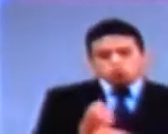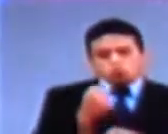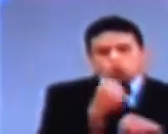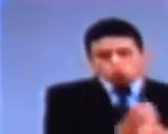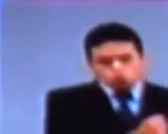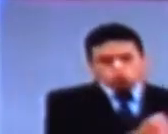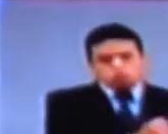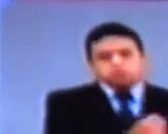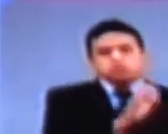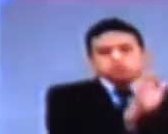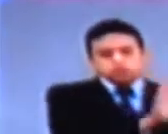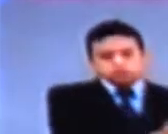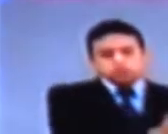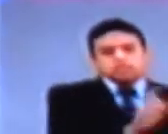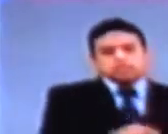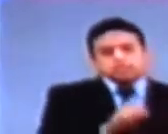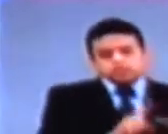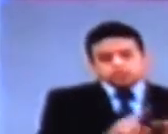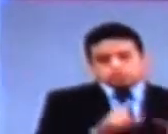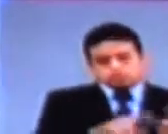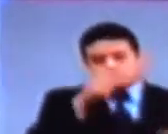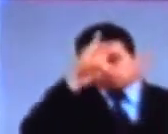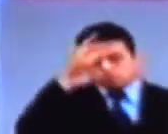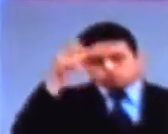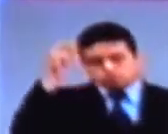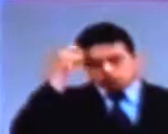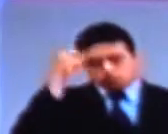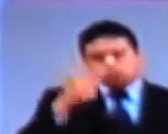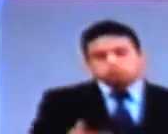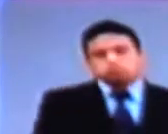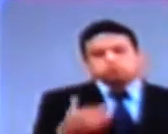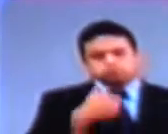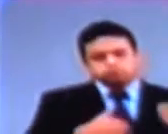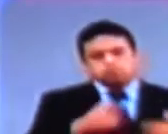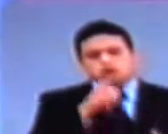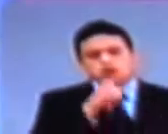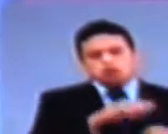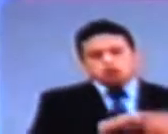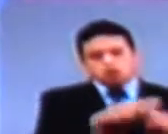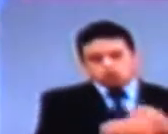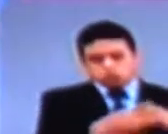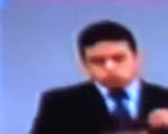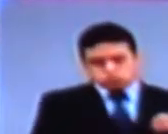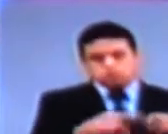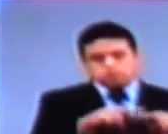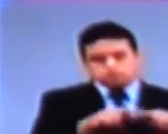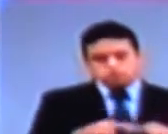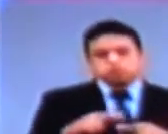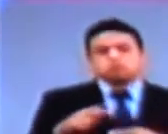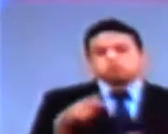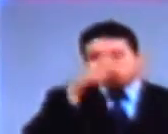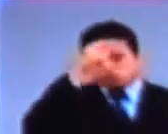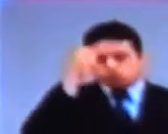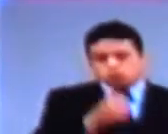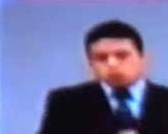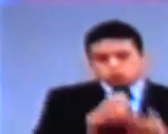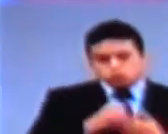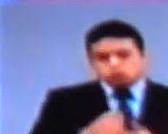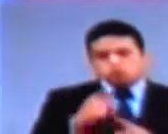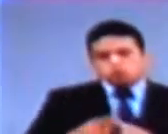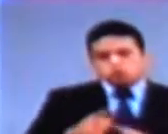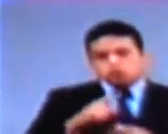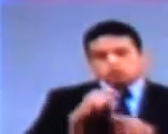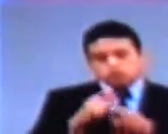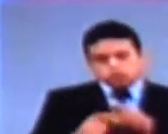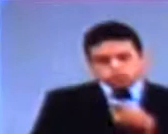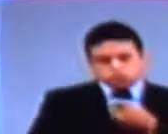Prefeitura, felizmente fomos bem recebidos, fomos bem tratados pela CAGES. E a prefeitura está nos ajudando, o Terço dos Homens vai tomar conta